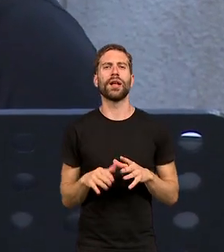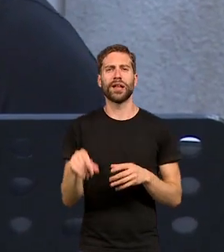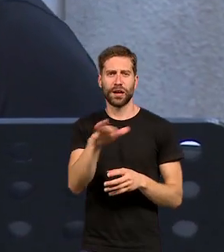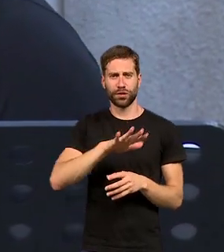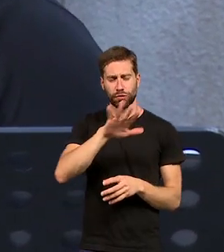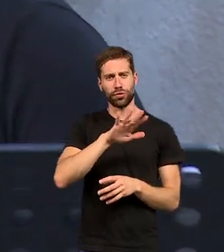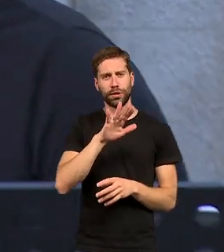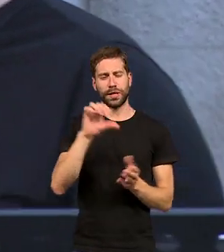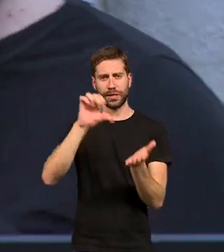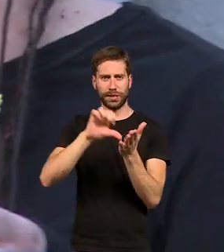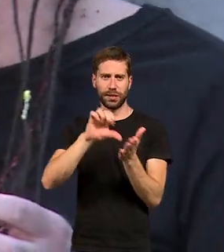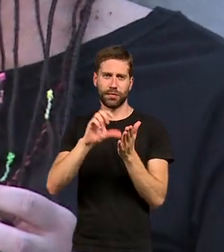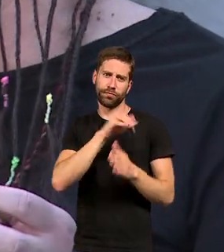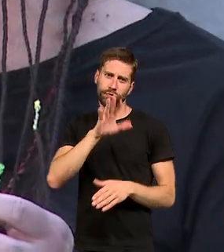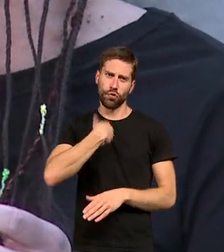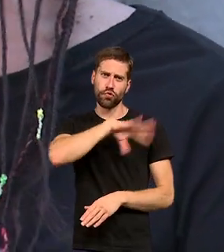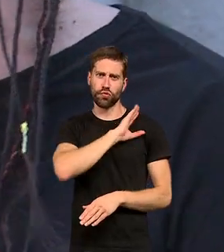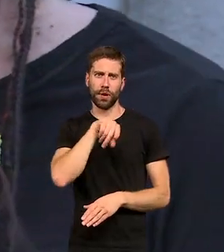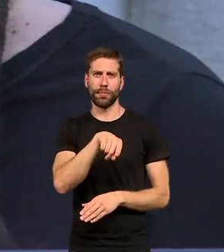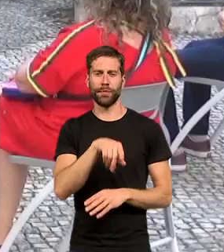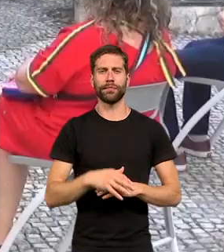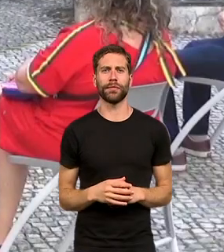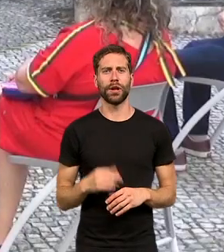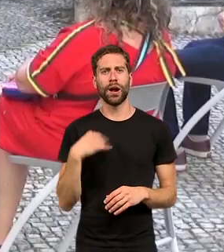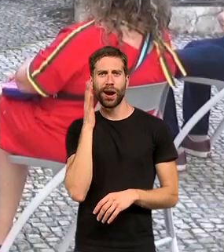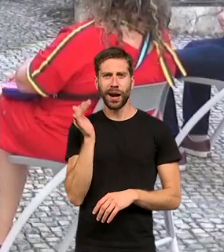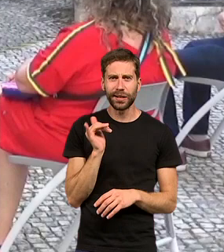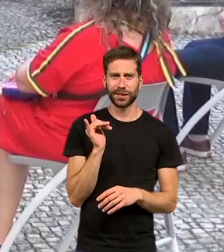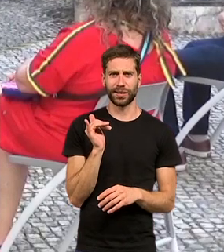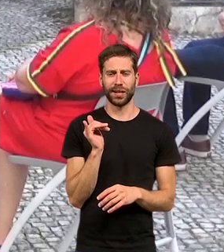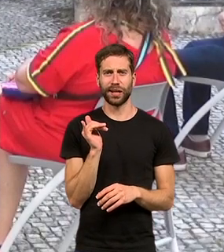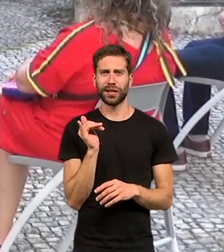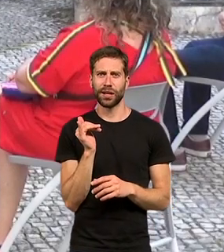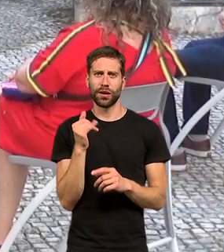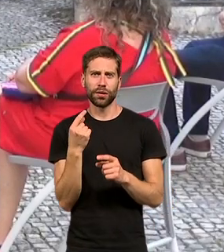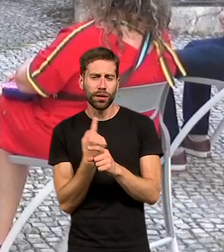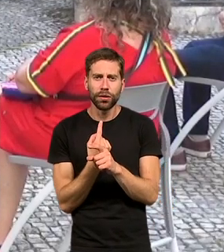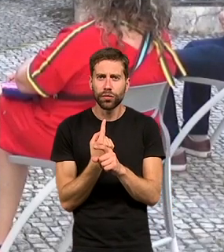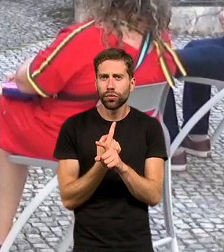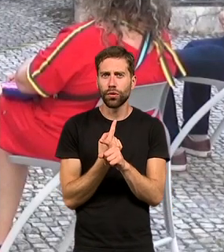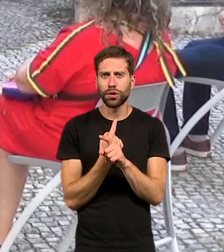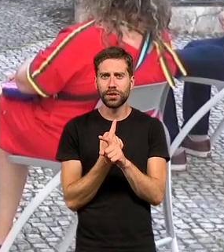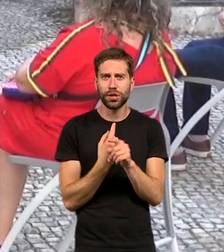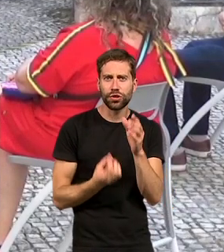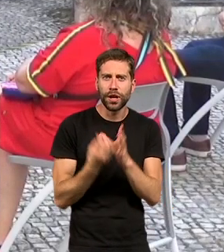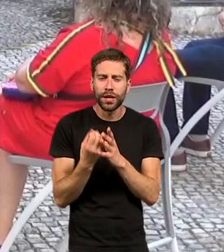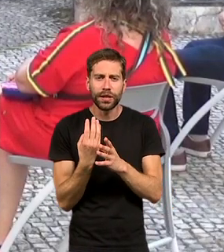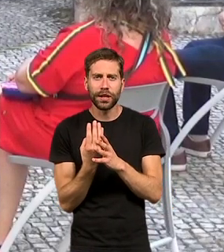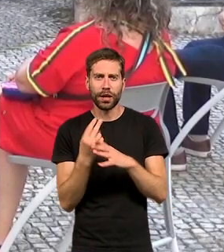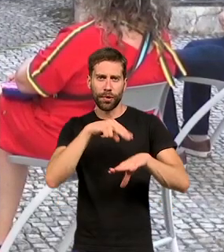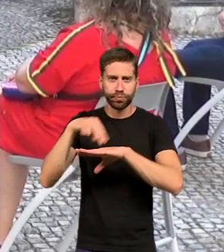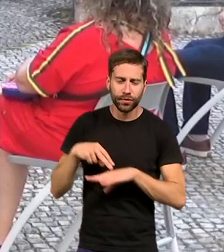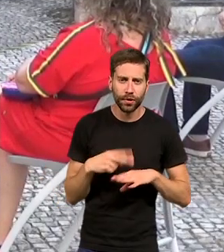centro, da região de Coimbra, e tentamos ao máximo criar oportunidades para as pessoas e para os artistas,